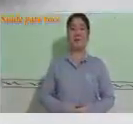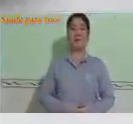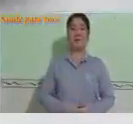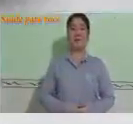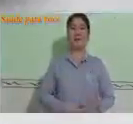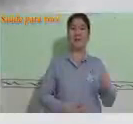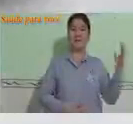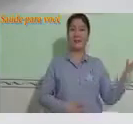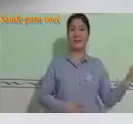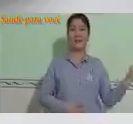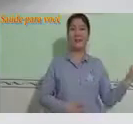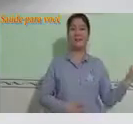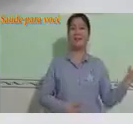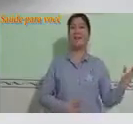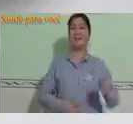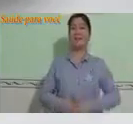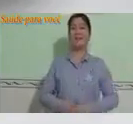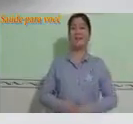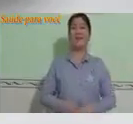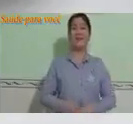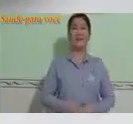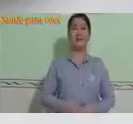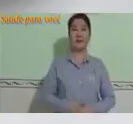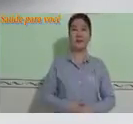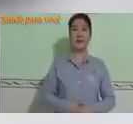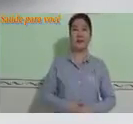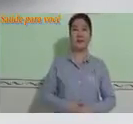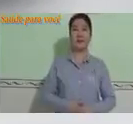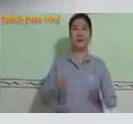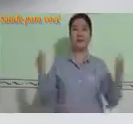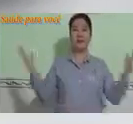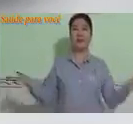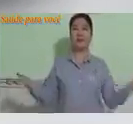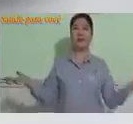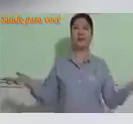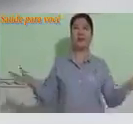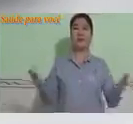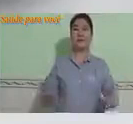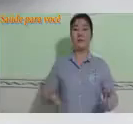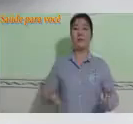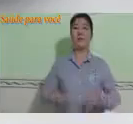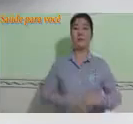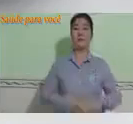que o cérebro consiga assimilar o máximo de informações e favorecerá a lembrança.